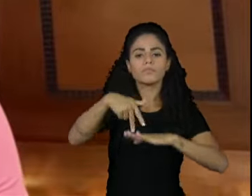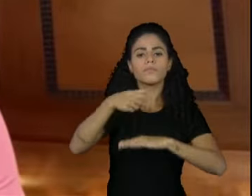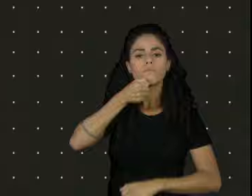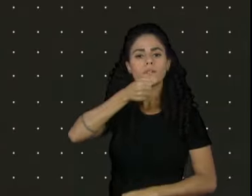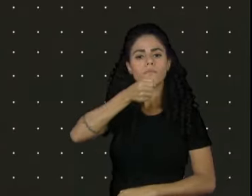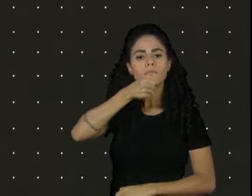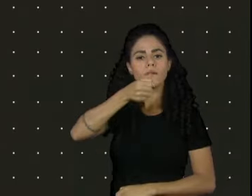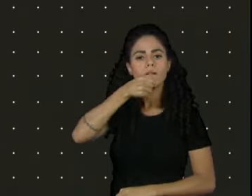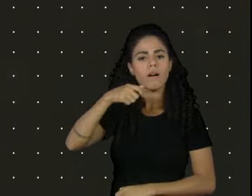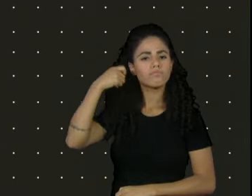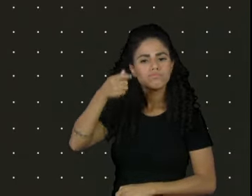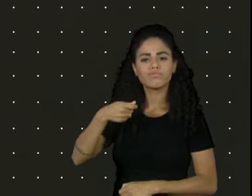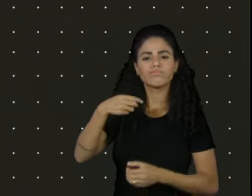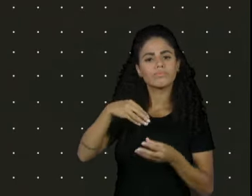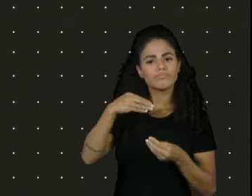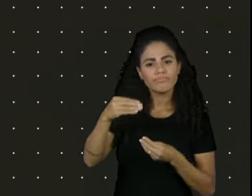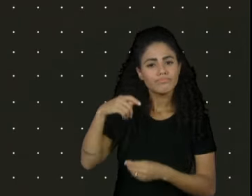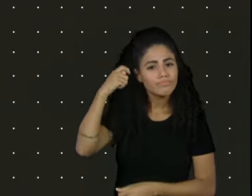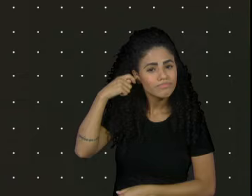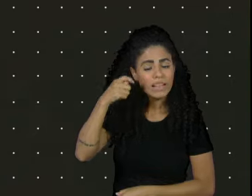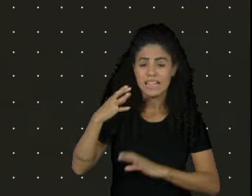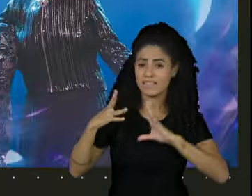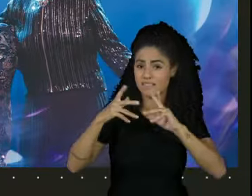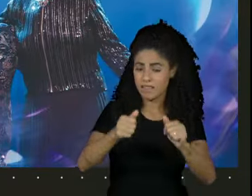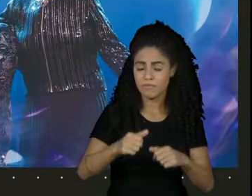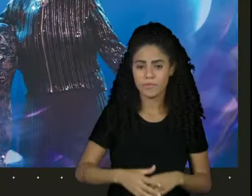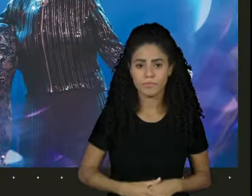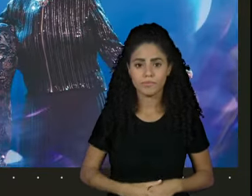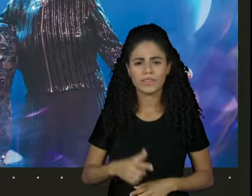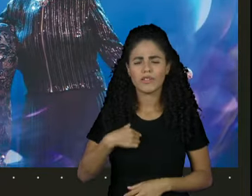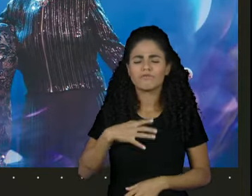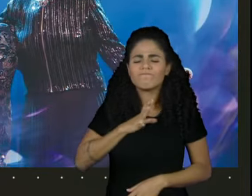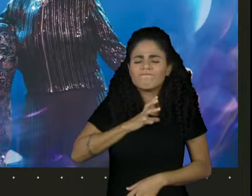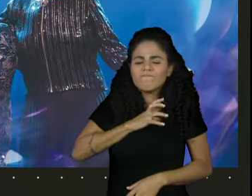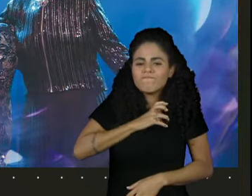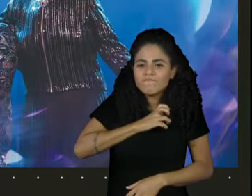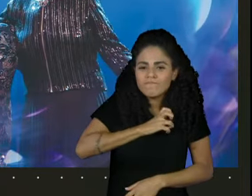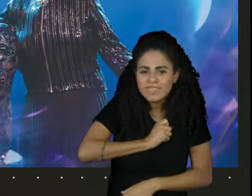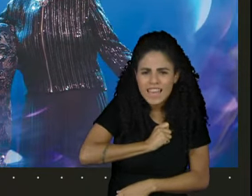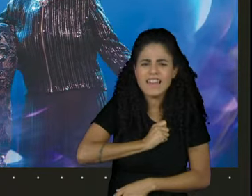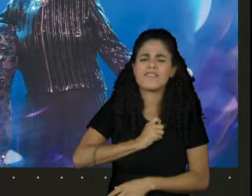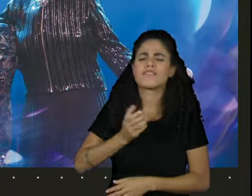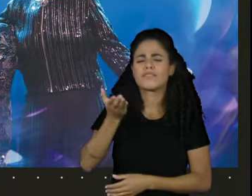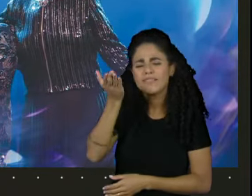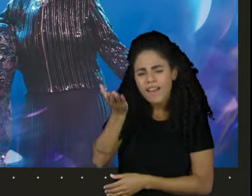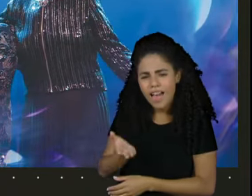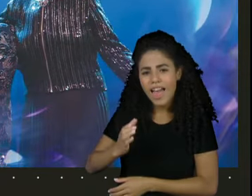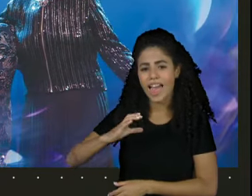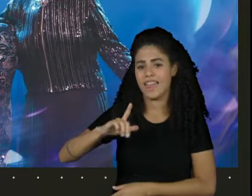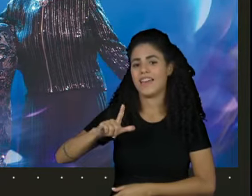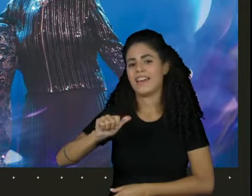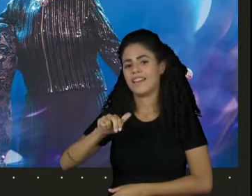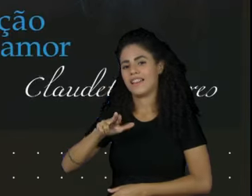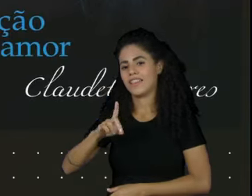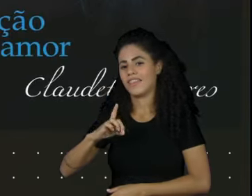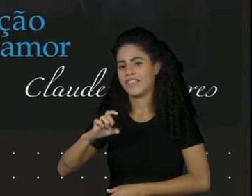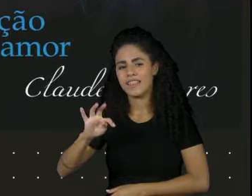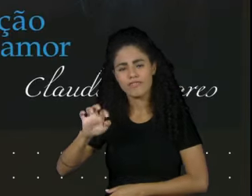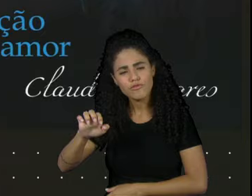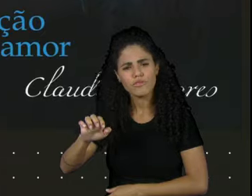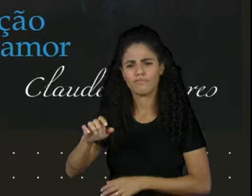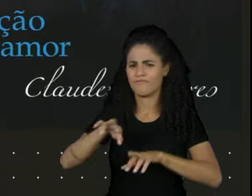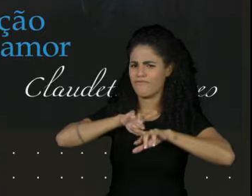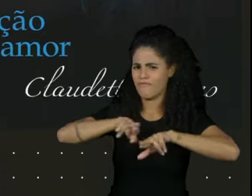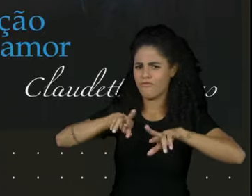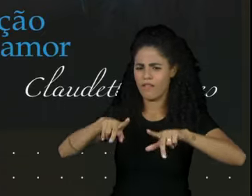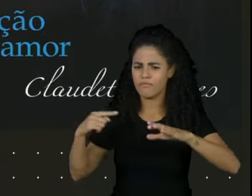atriz. Enfim, eu sou suspeito para falar porque eu adoro a Claudete, já produzi vários discos dela, várias gravações dela,